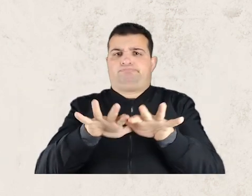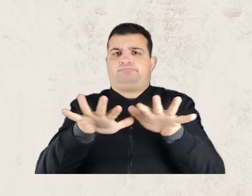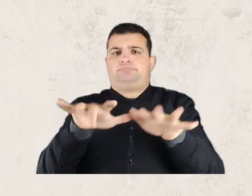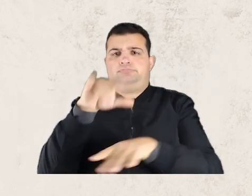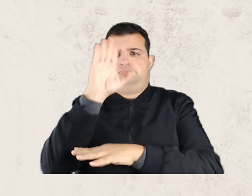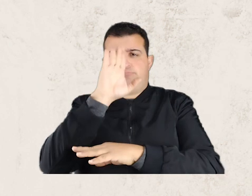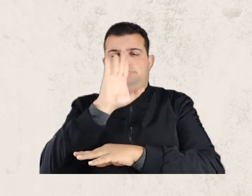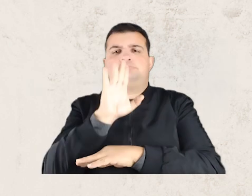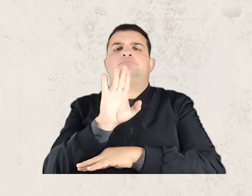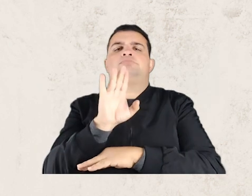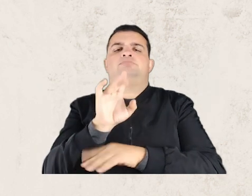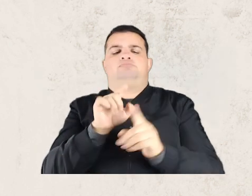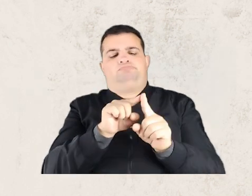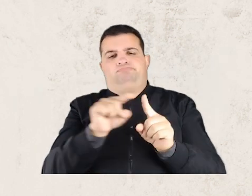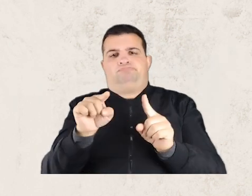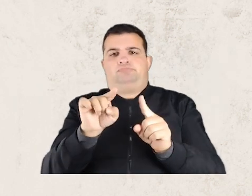no Brasil quando, em